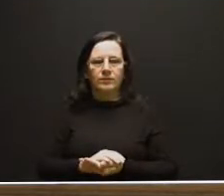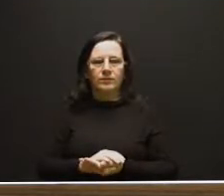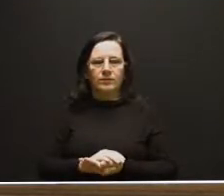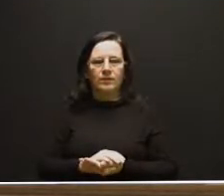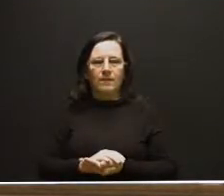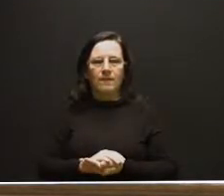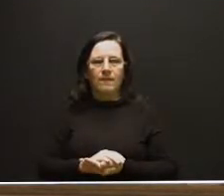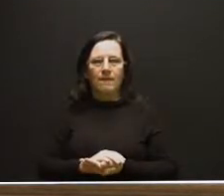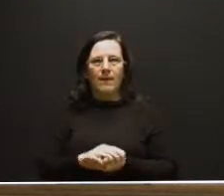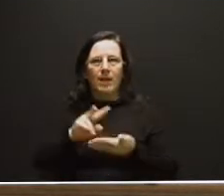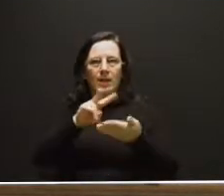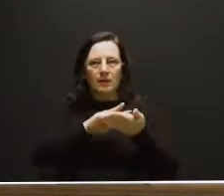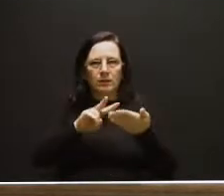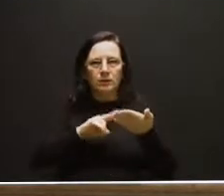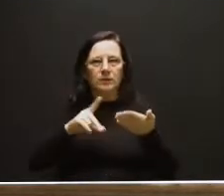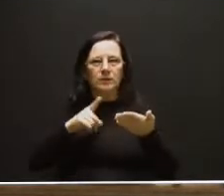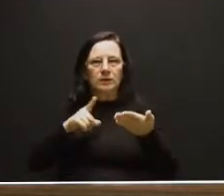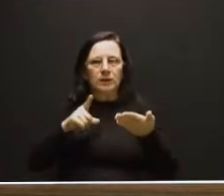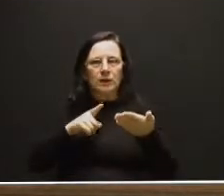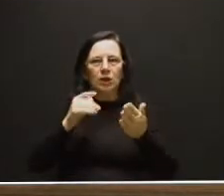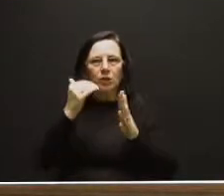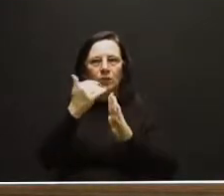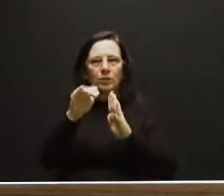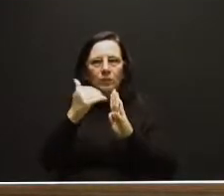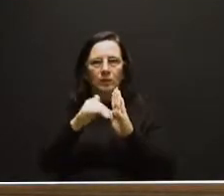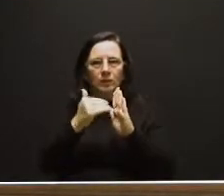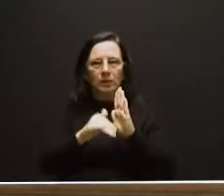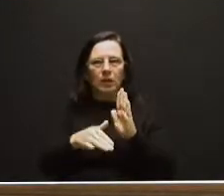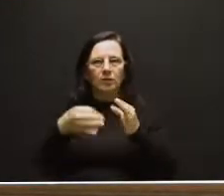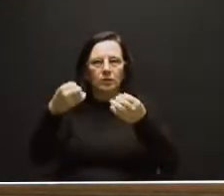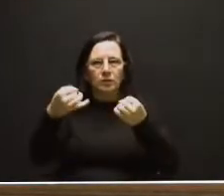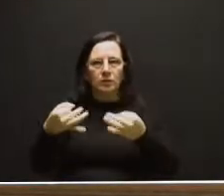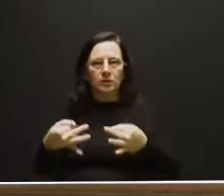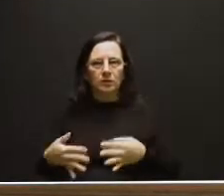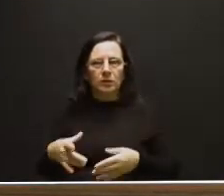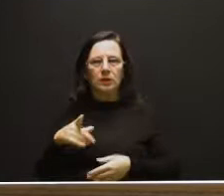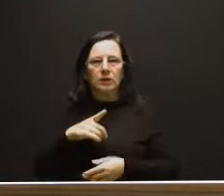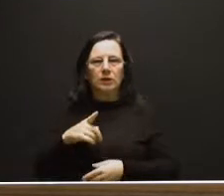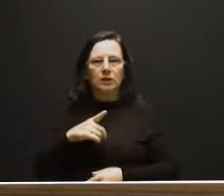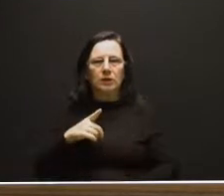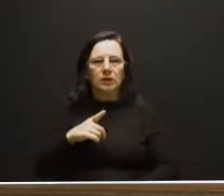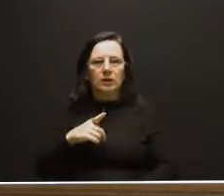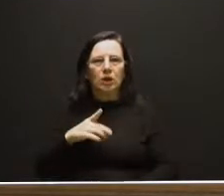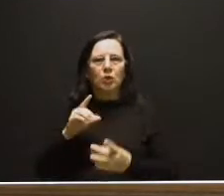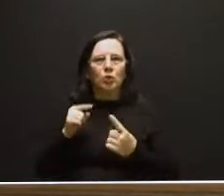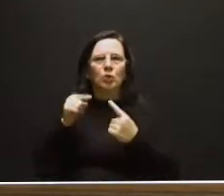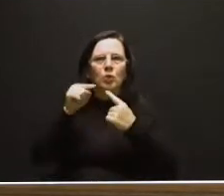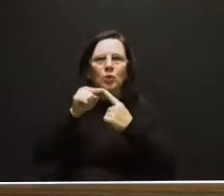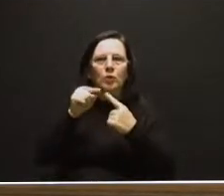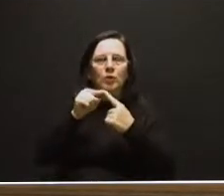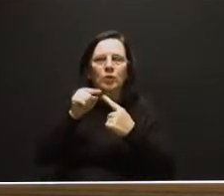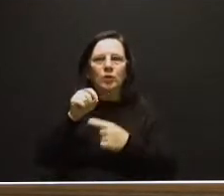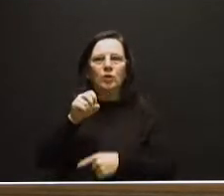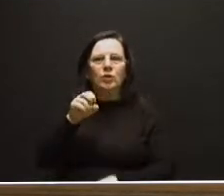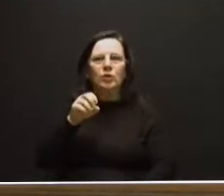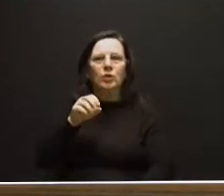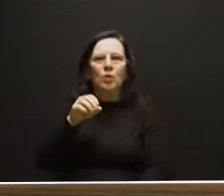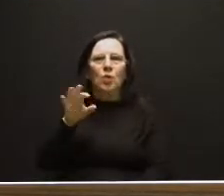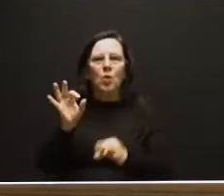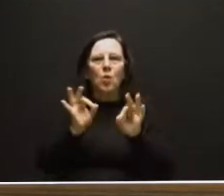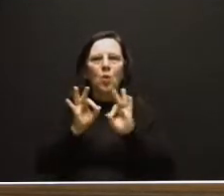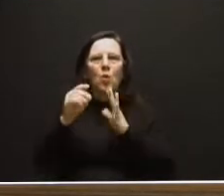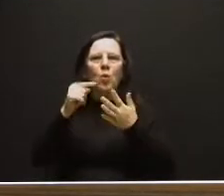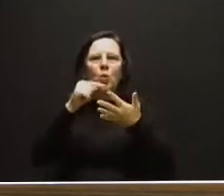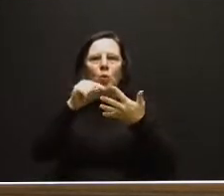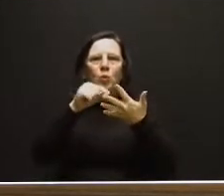a propositura se encontra devidamente acompanhada de justificativa onde assevera que seu objetivo é otimizar o controle das